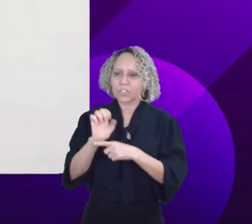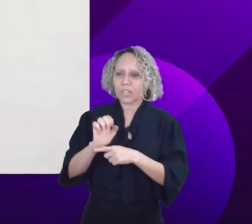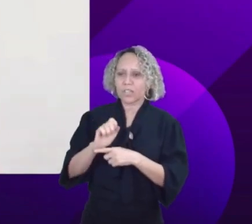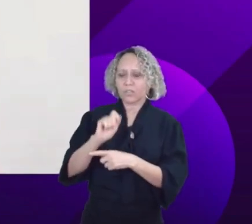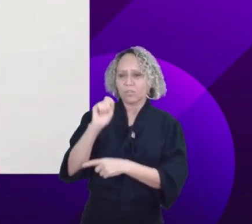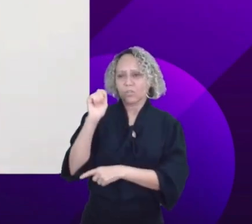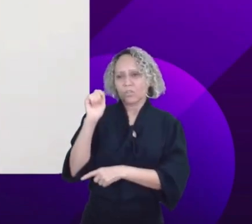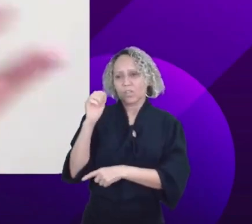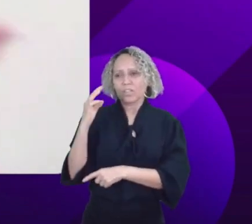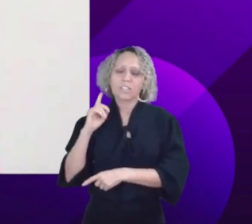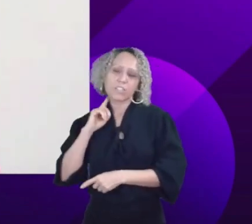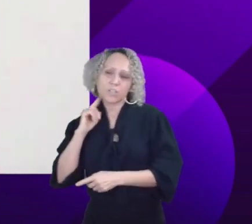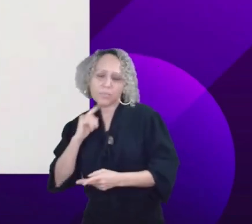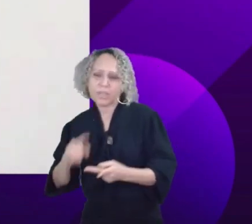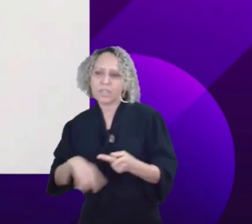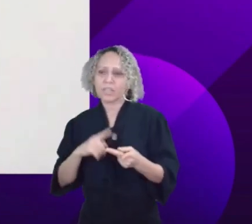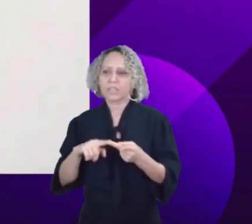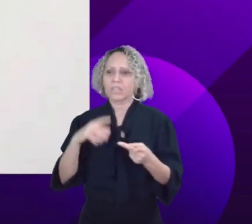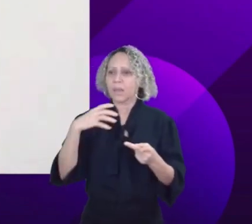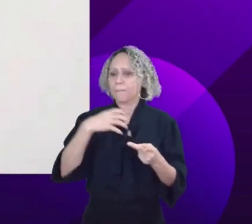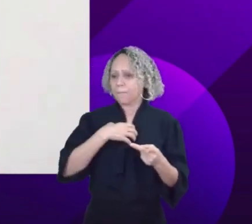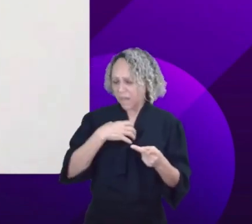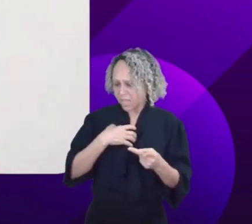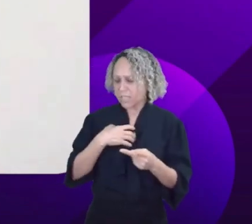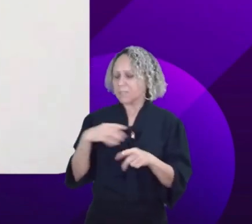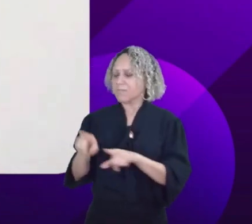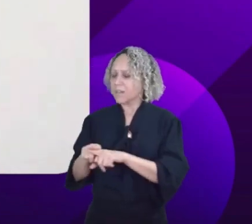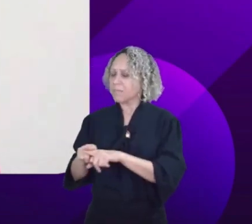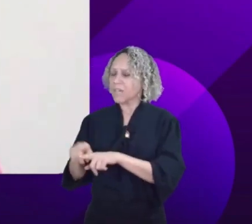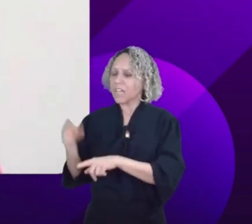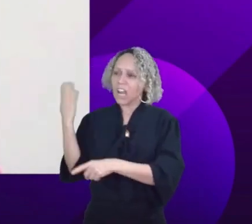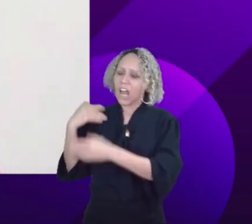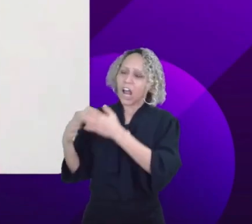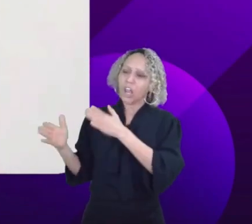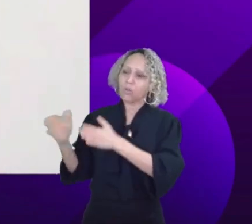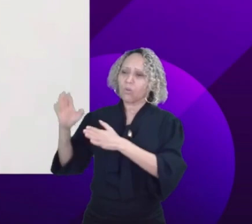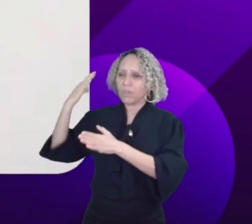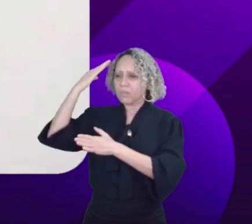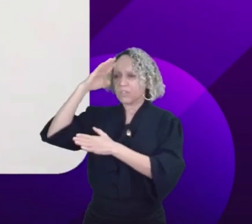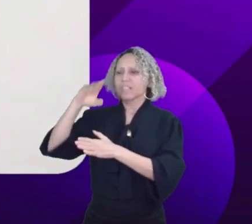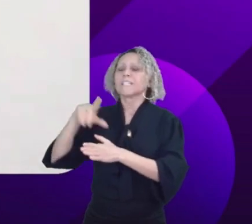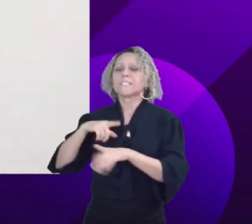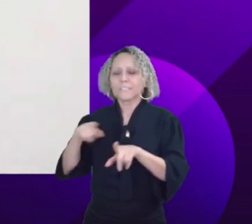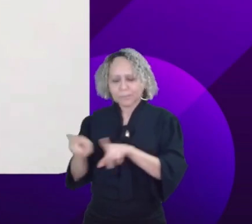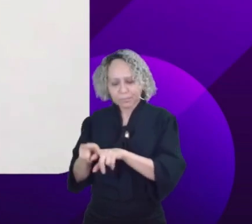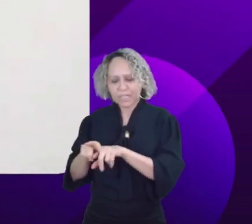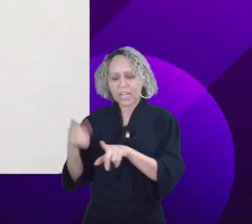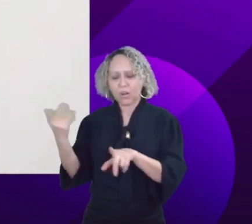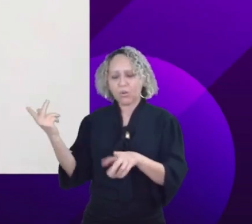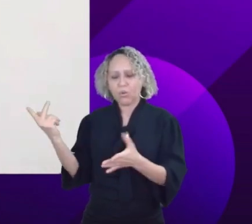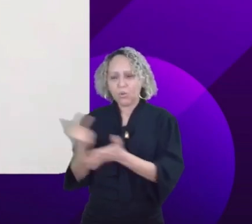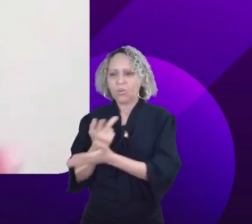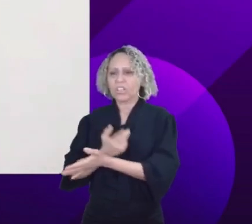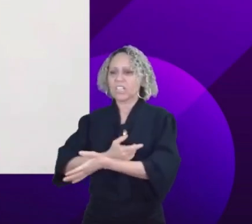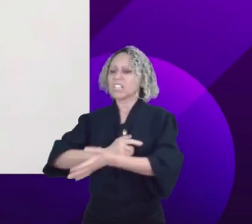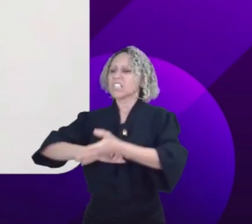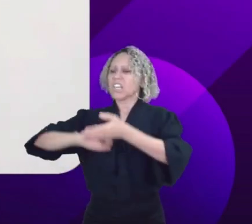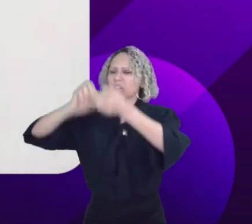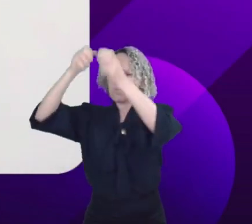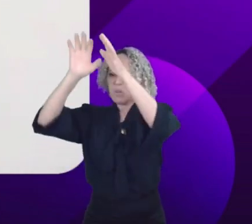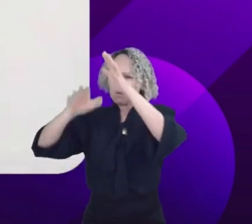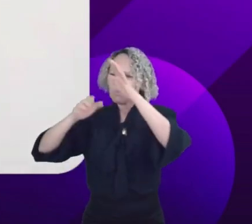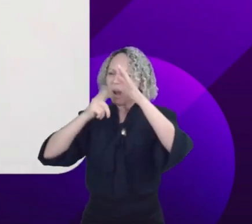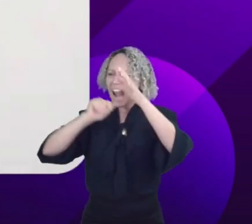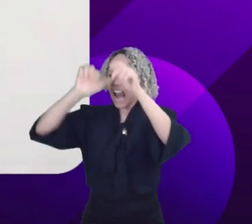Bahia, e nunca tiveram apoio, né, do governo federal como o estado do Rio Grande do Sul está recebendo. Então, a gente tem várias medidas que